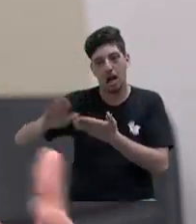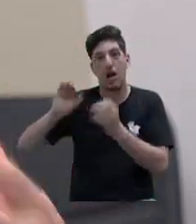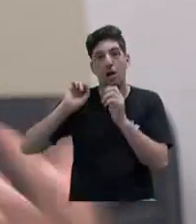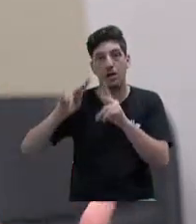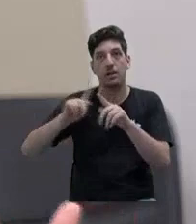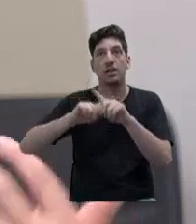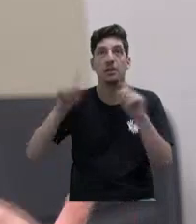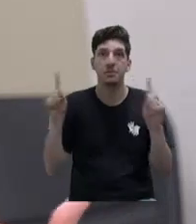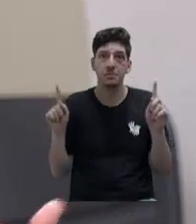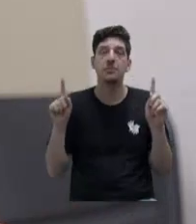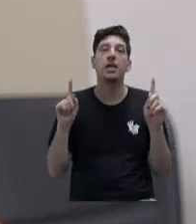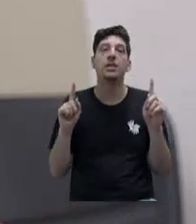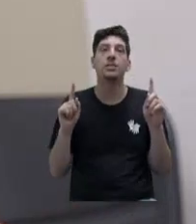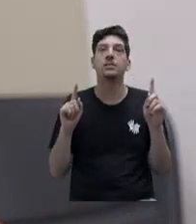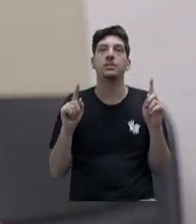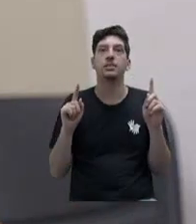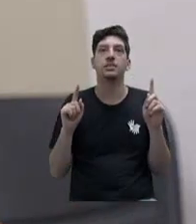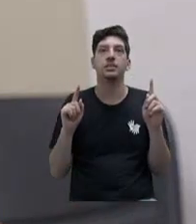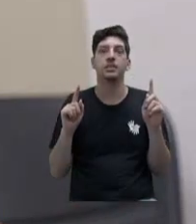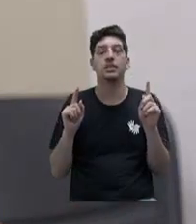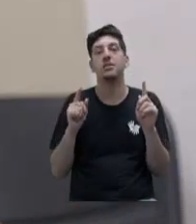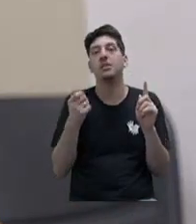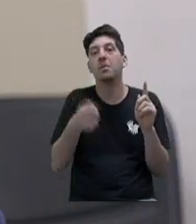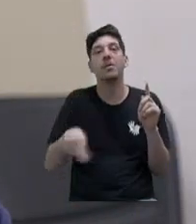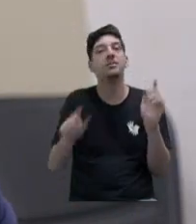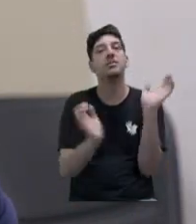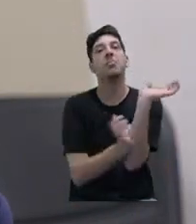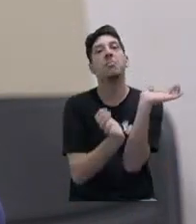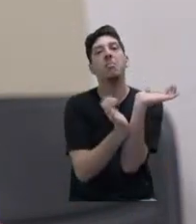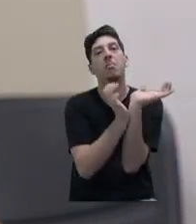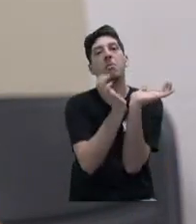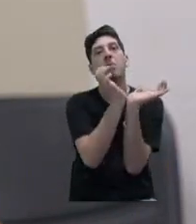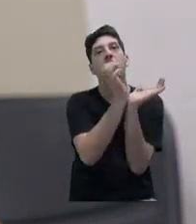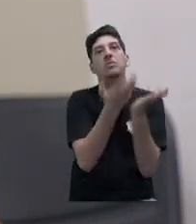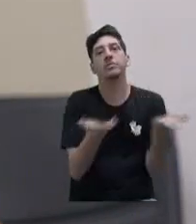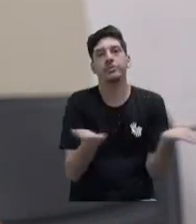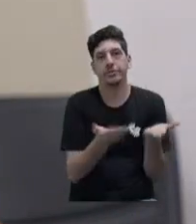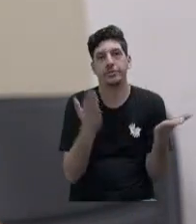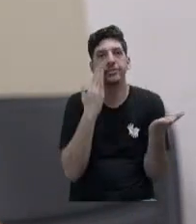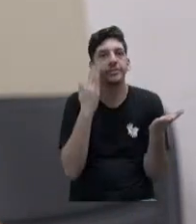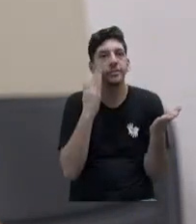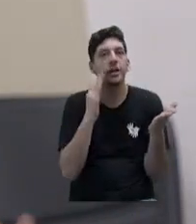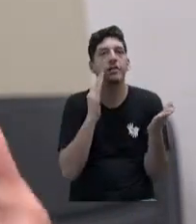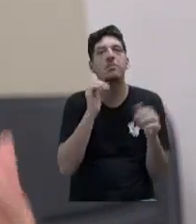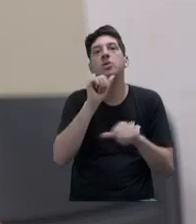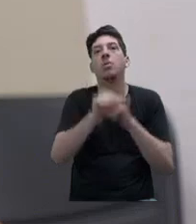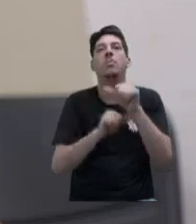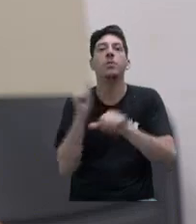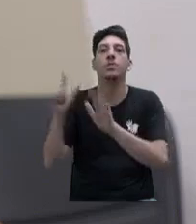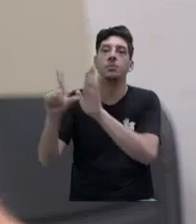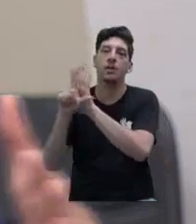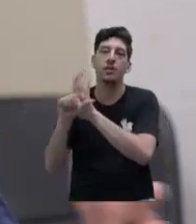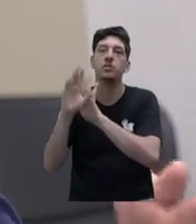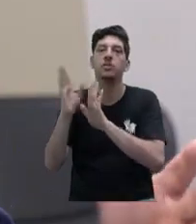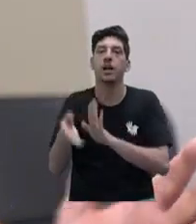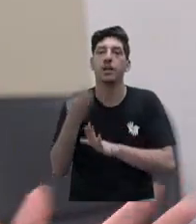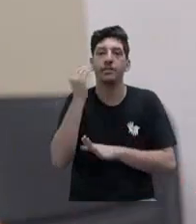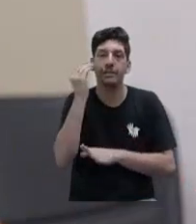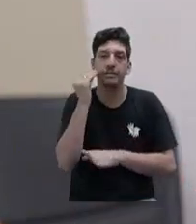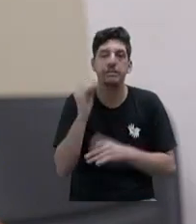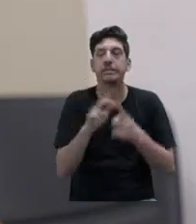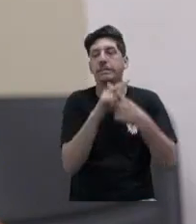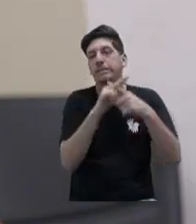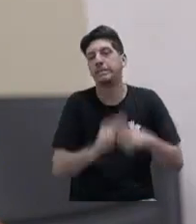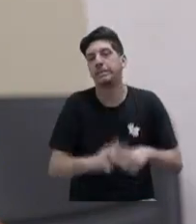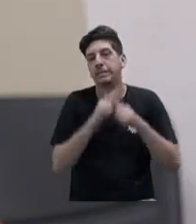longe, longe, muito longe da burocracia que é instituída hoje, e a gente só muda por lei. Nós já tentamos, de toda forma,